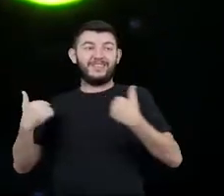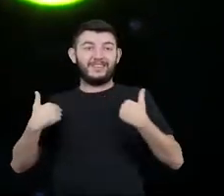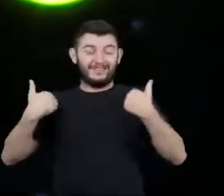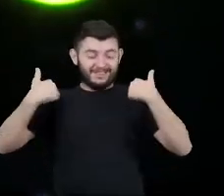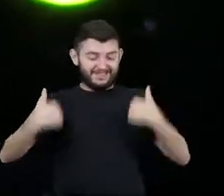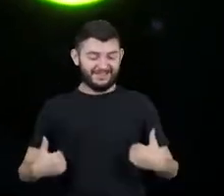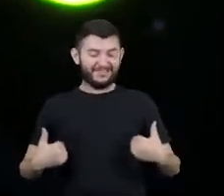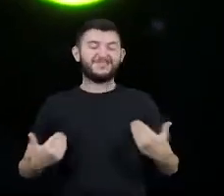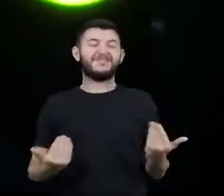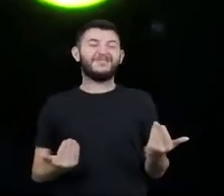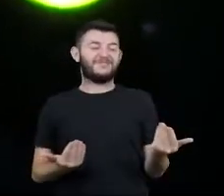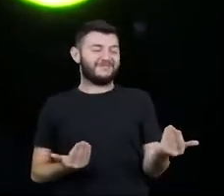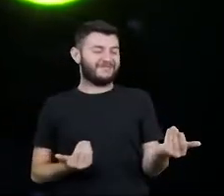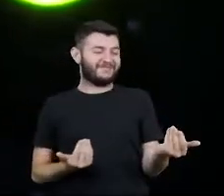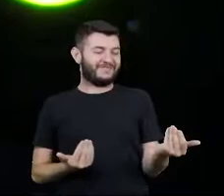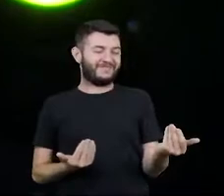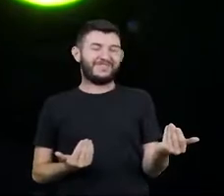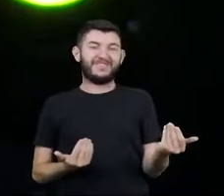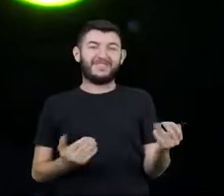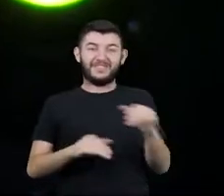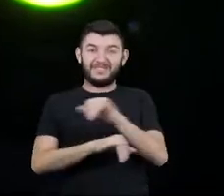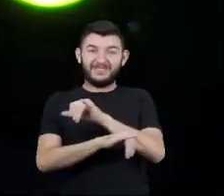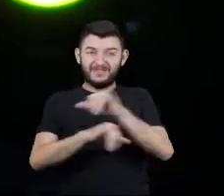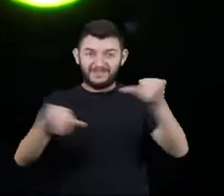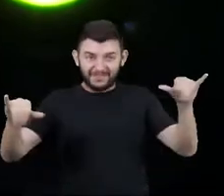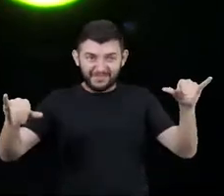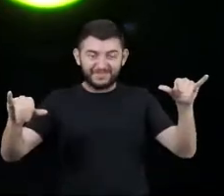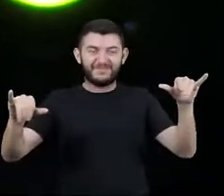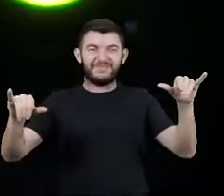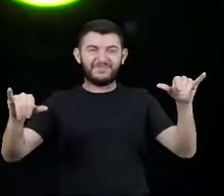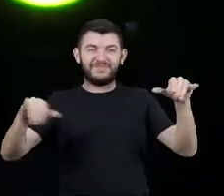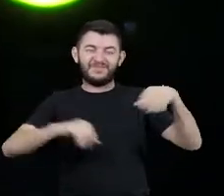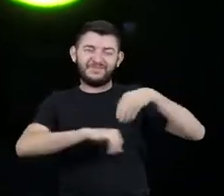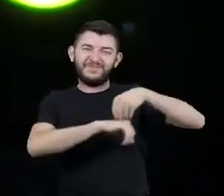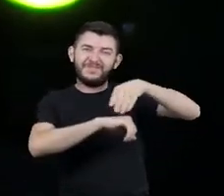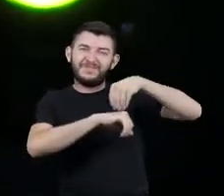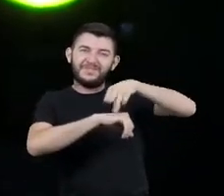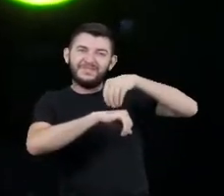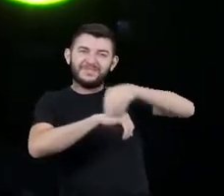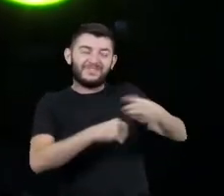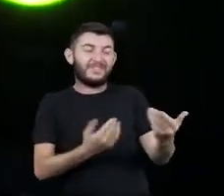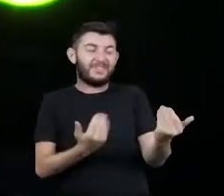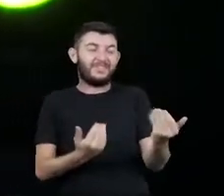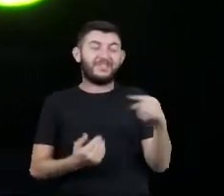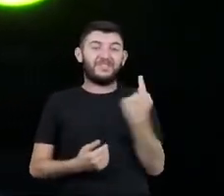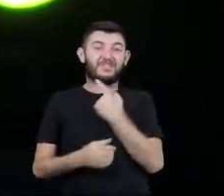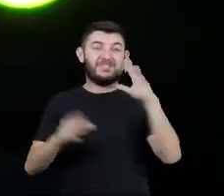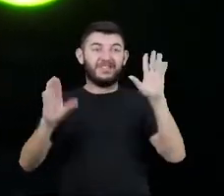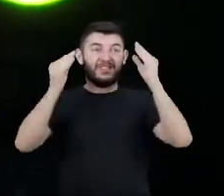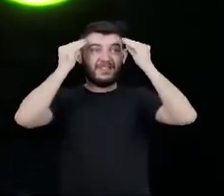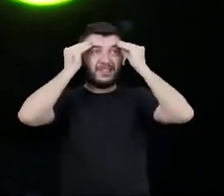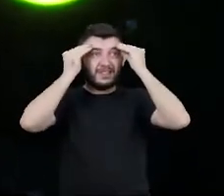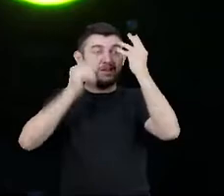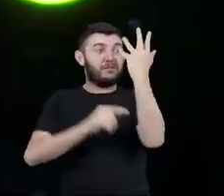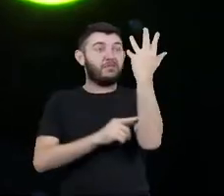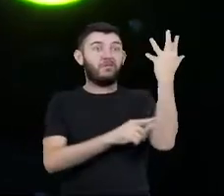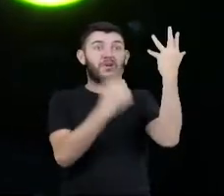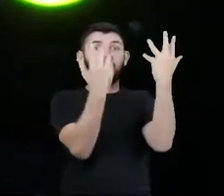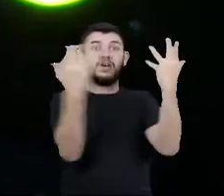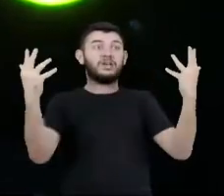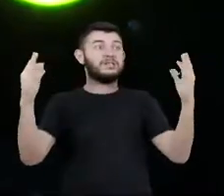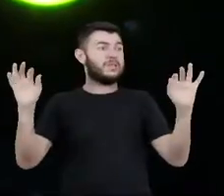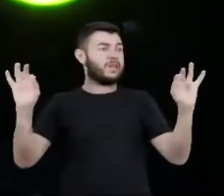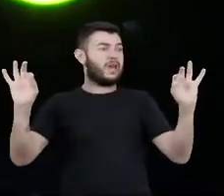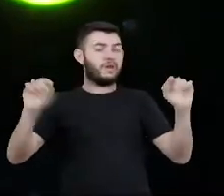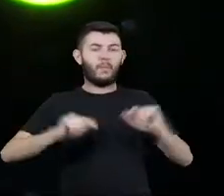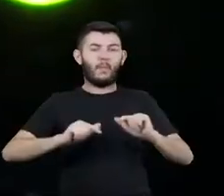A gente tem que olhar e entender que sem floresta não há vida. Não só a nossa vida dos povos